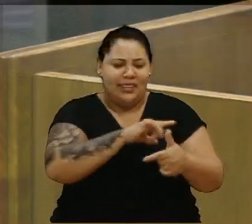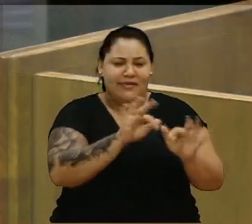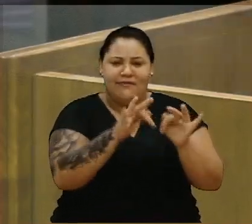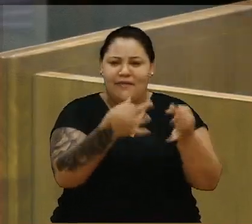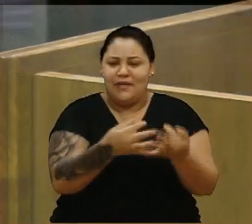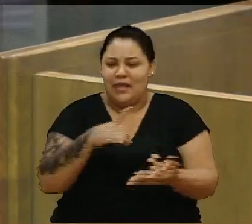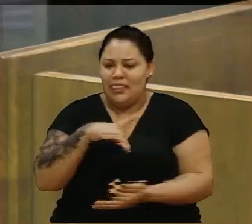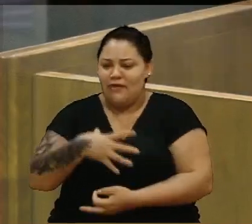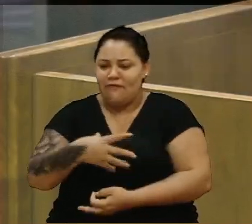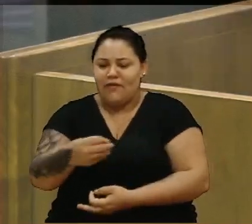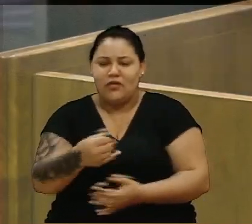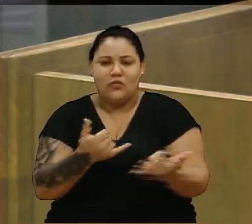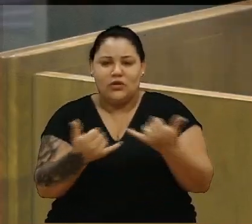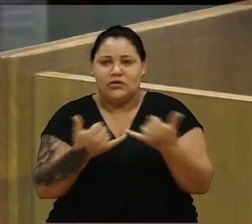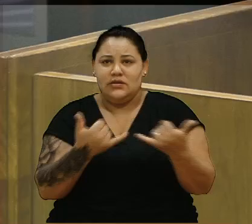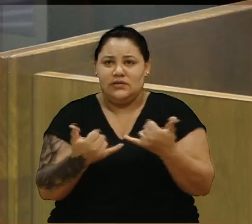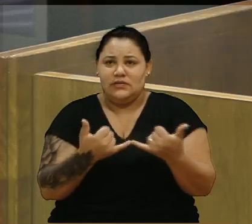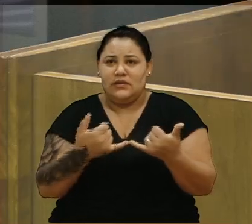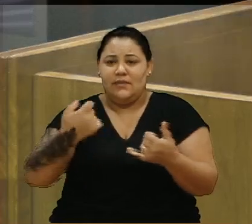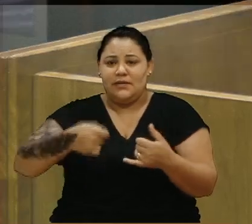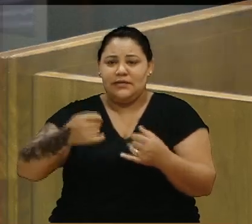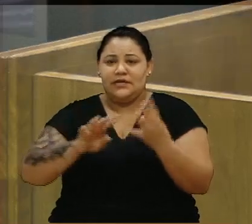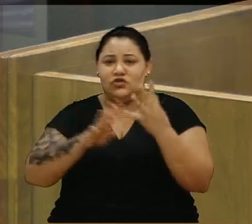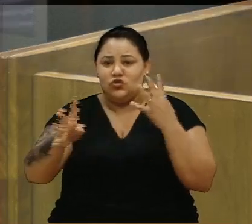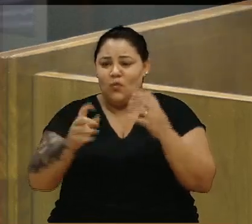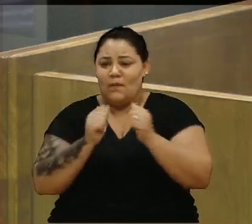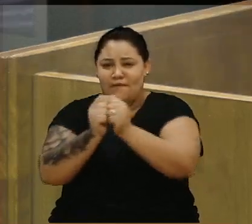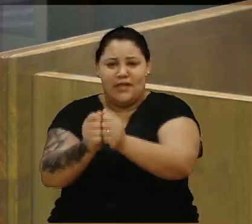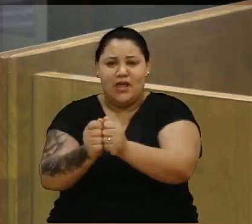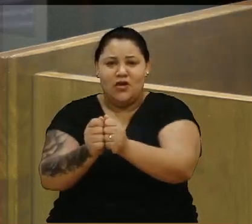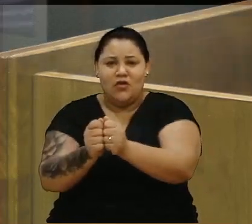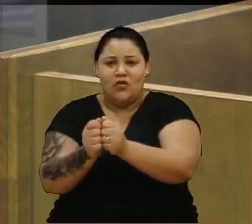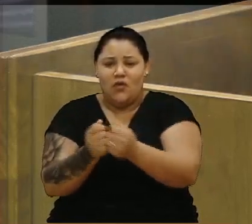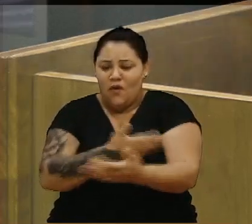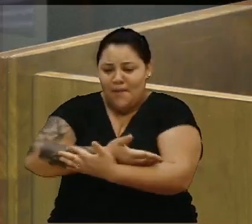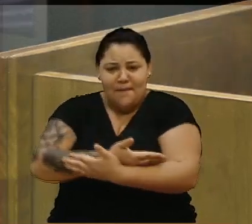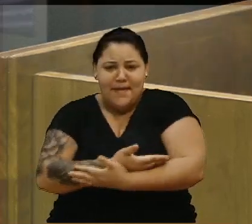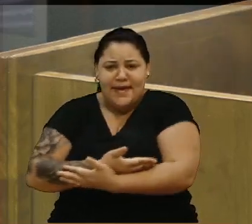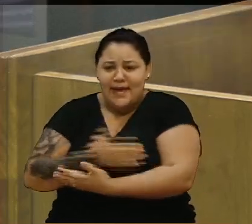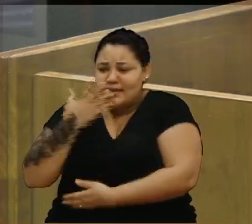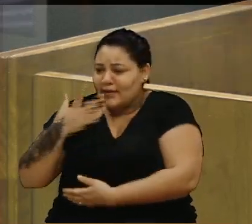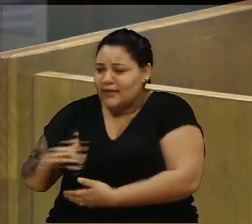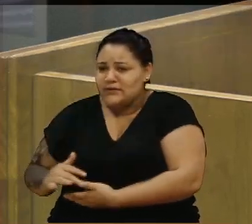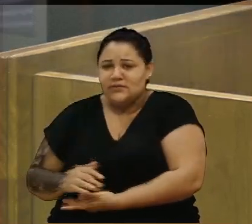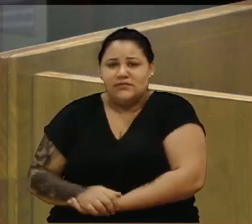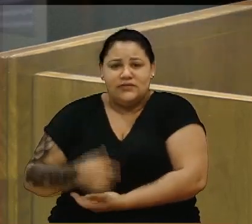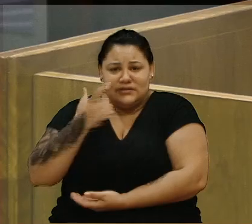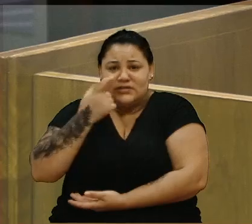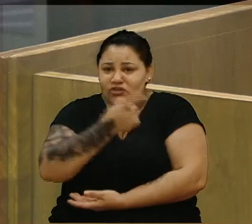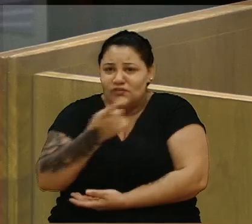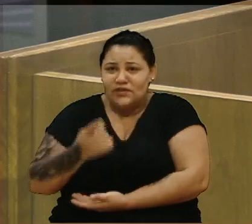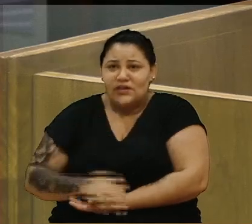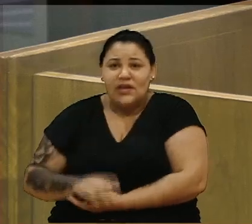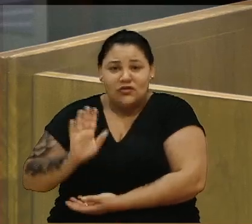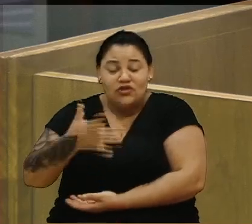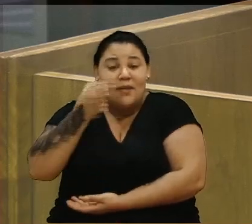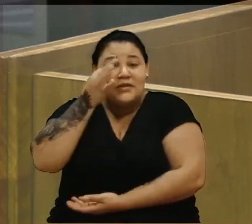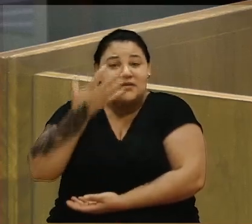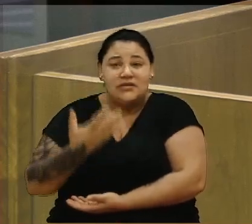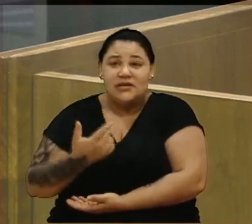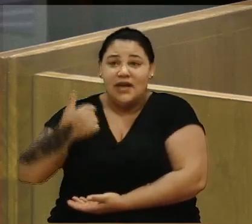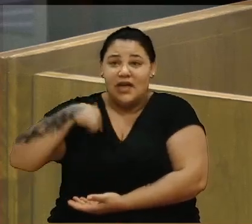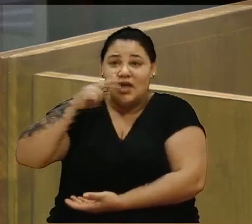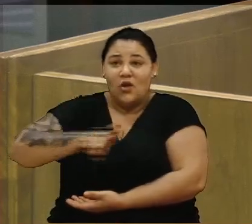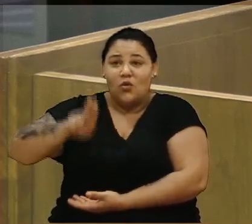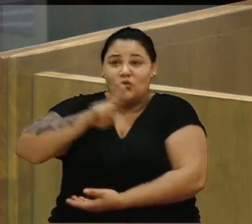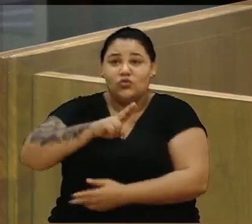tem filho. Parte, vereador. Ela tem que levar a criança junto na fila. Gente, acredito que vocês também já viram essa situação. Eu já presenciei. Eu sou usuária do